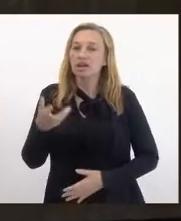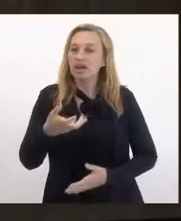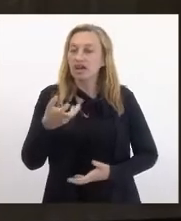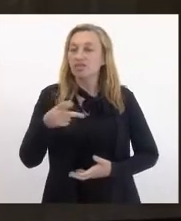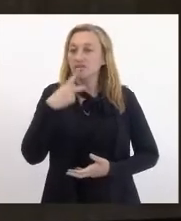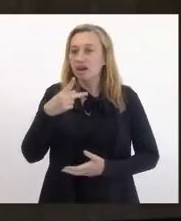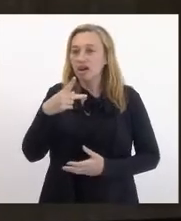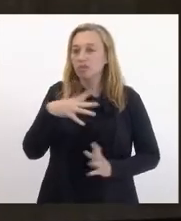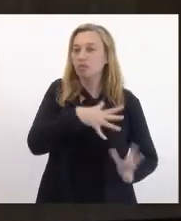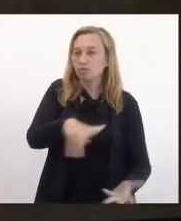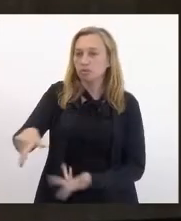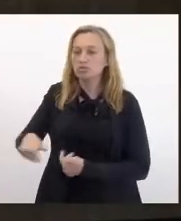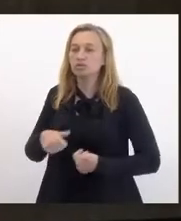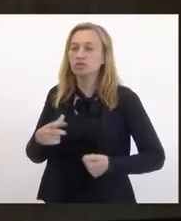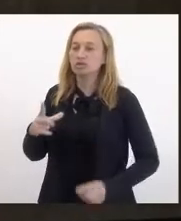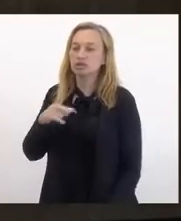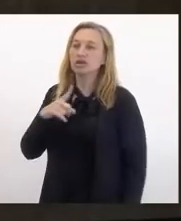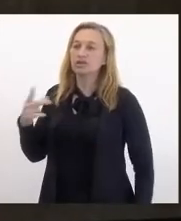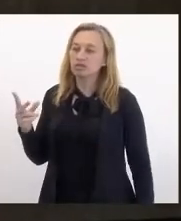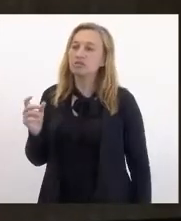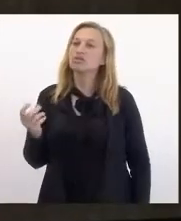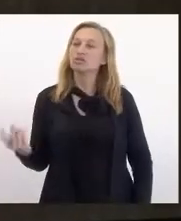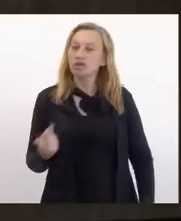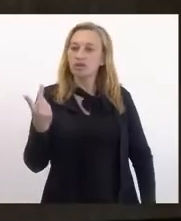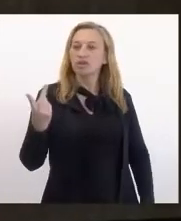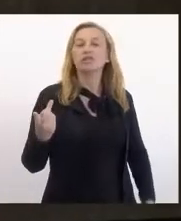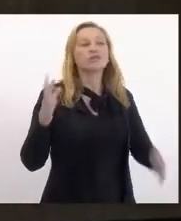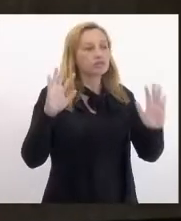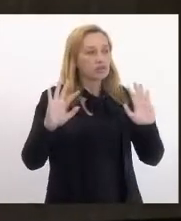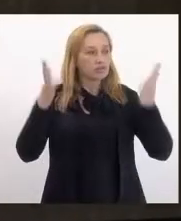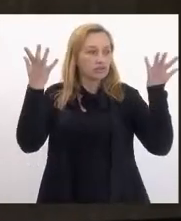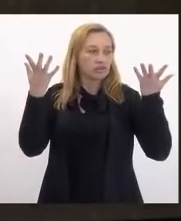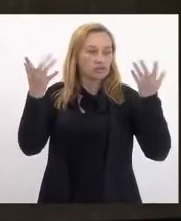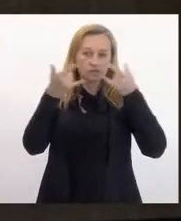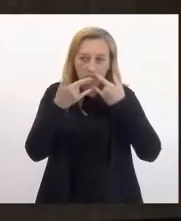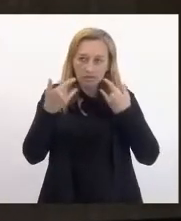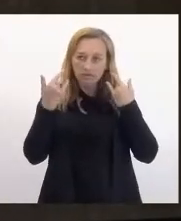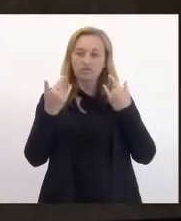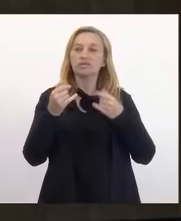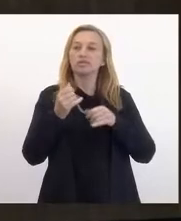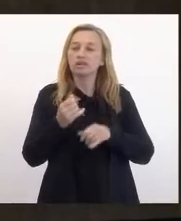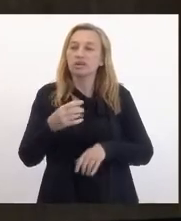Eu sou o rei dos terreiros, né? Então, viva Zequete, de máscara negra, do